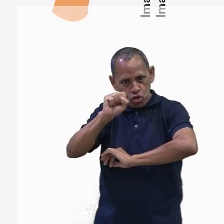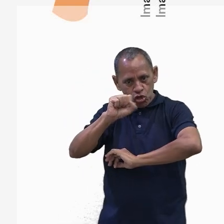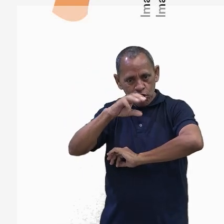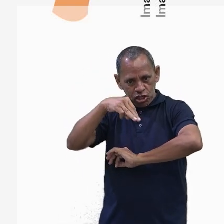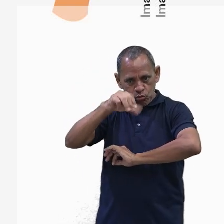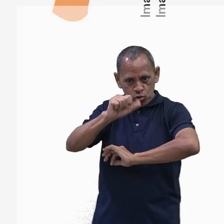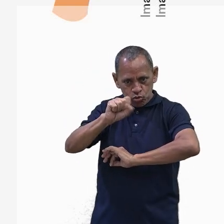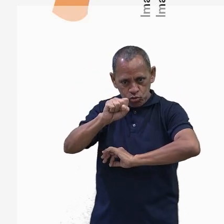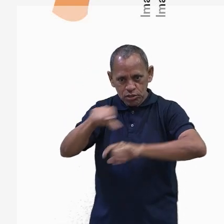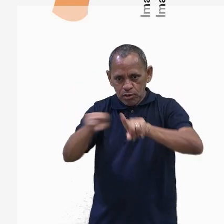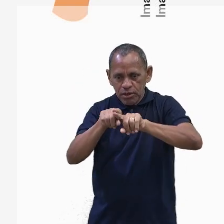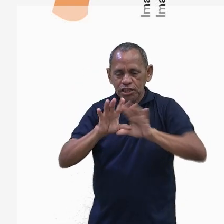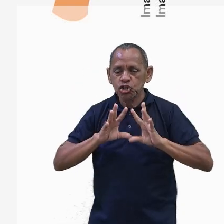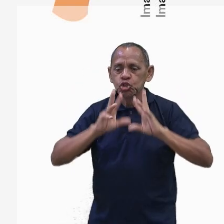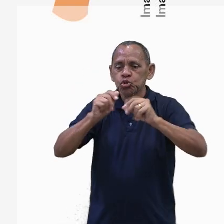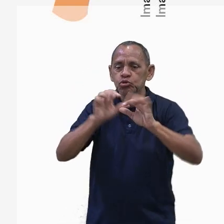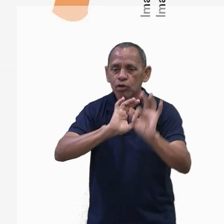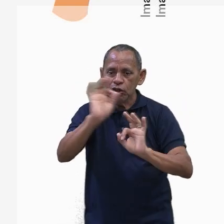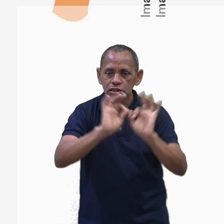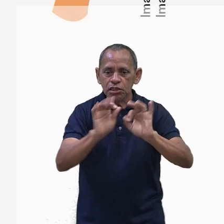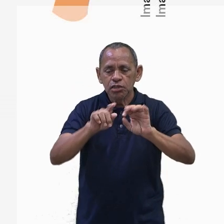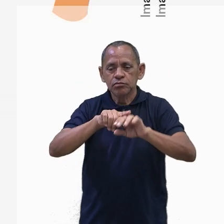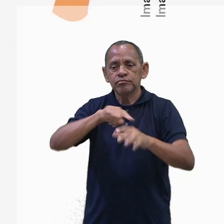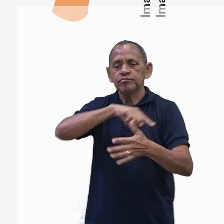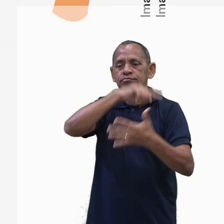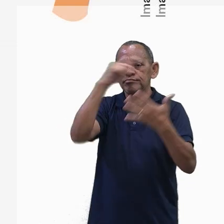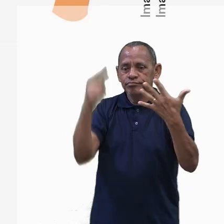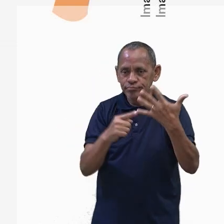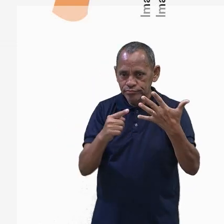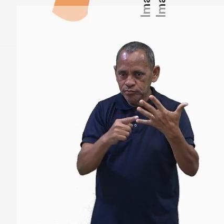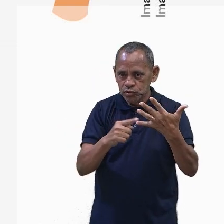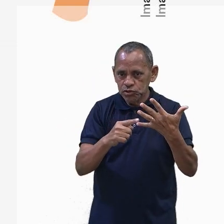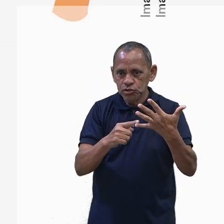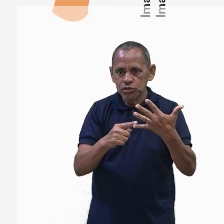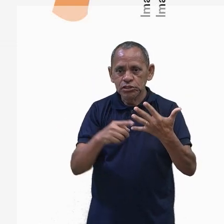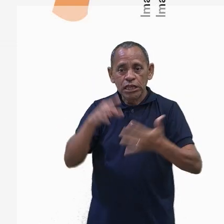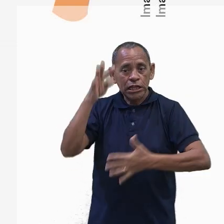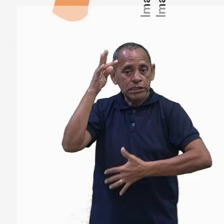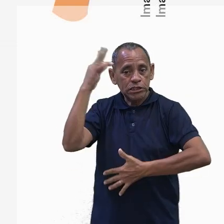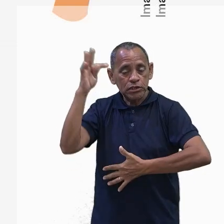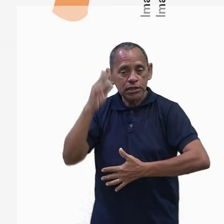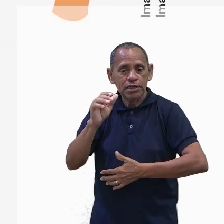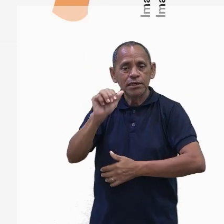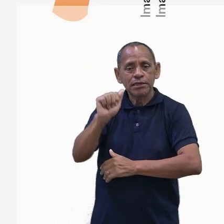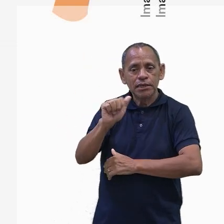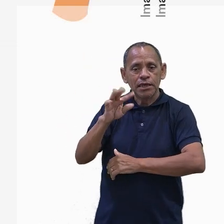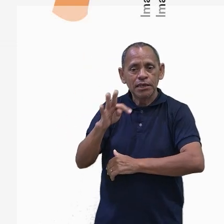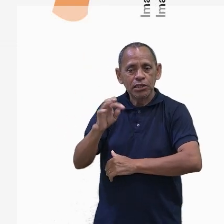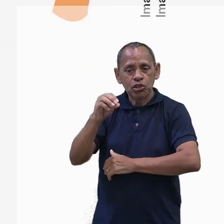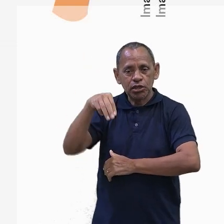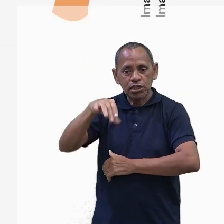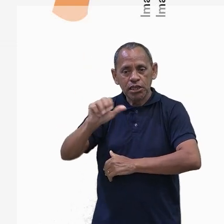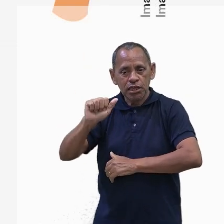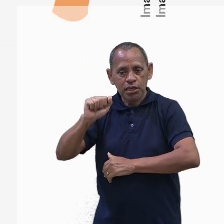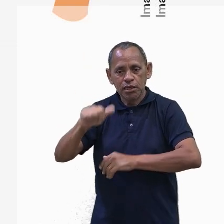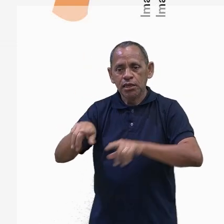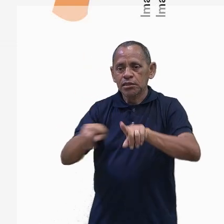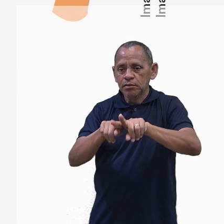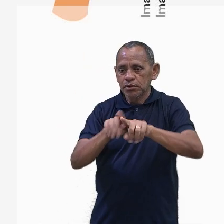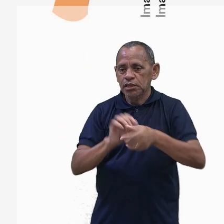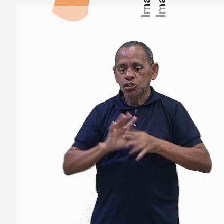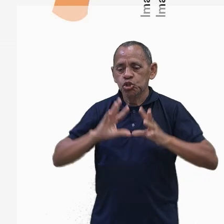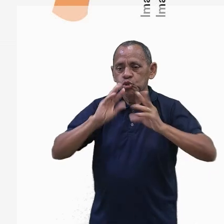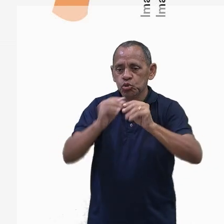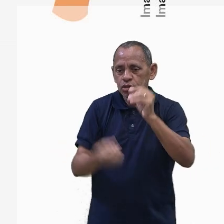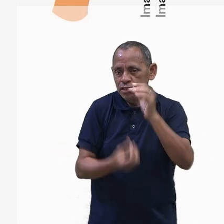né? Demócrito, ele vai desenvolver a teoria atômica. Tudo é formado, ele procurou qual